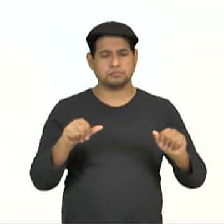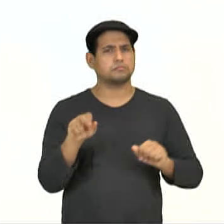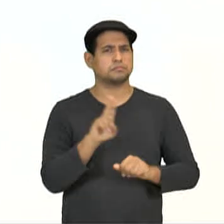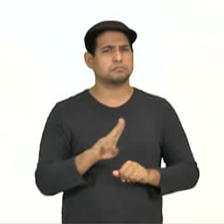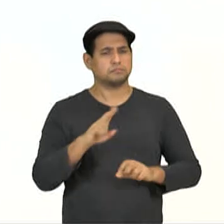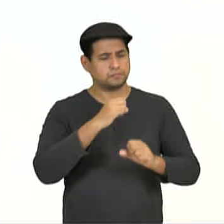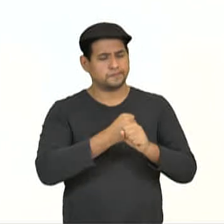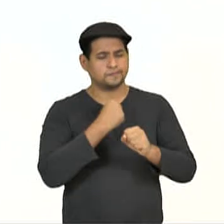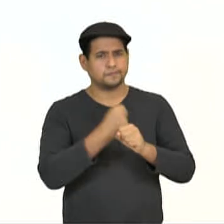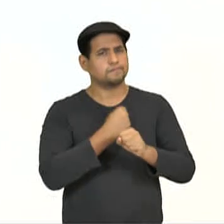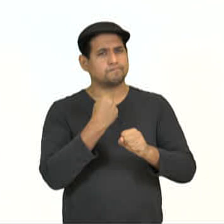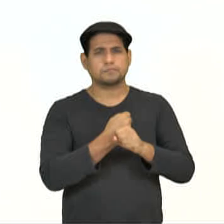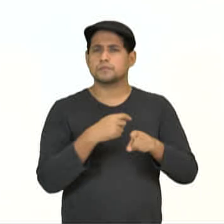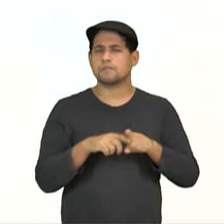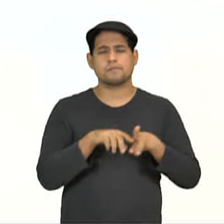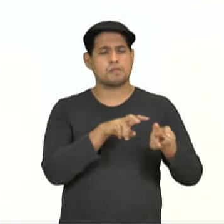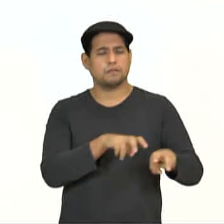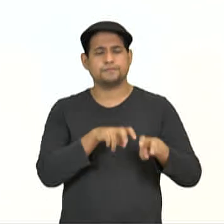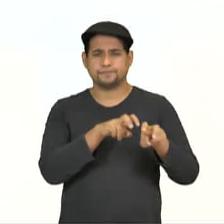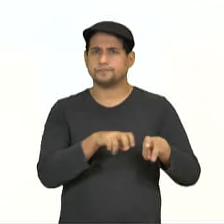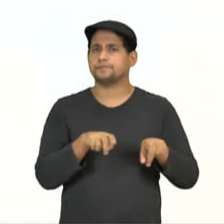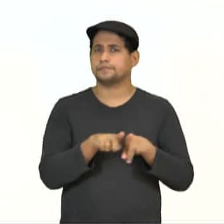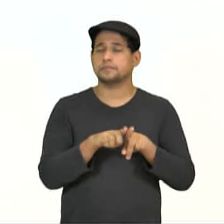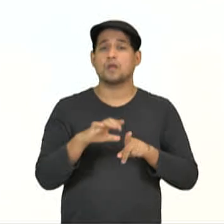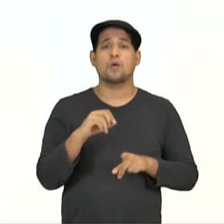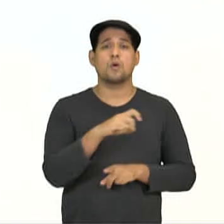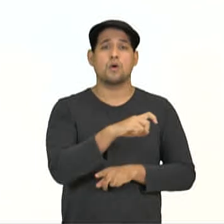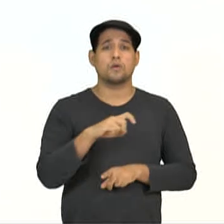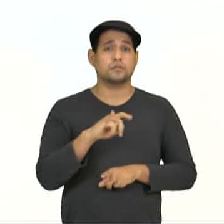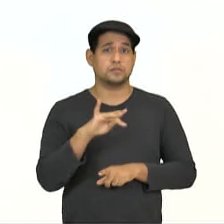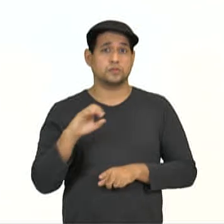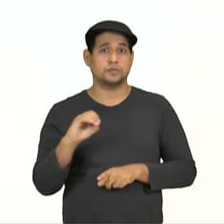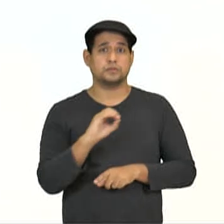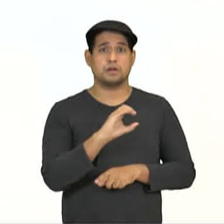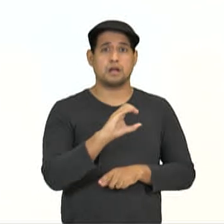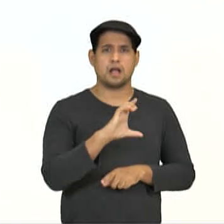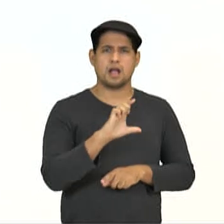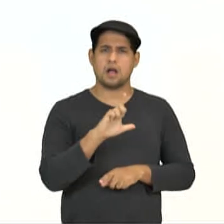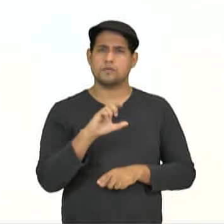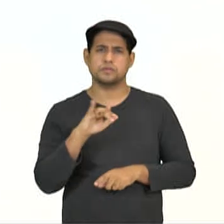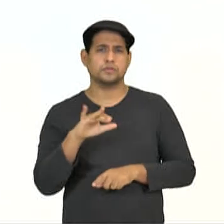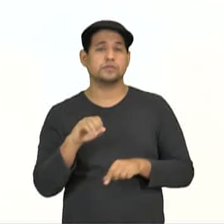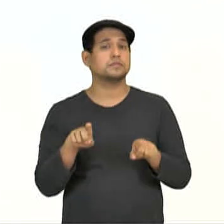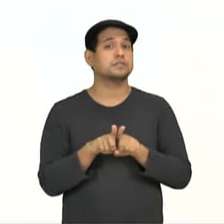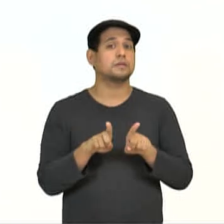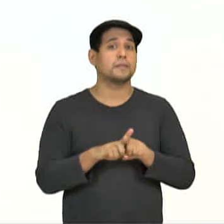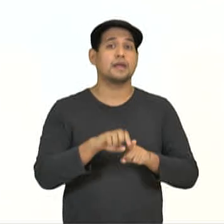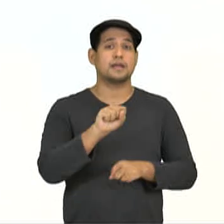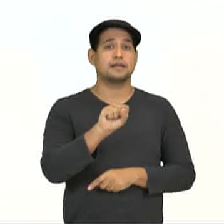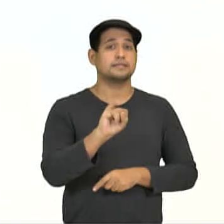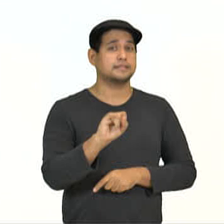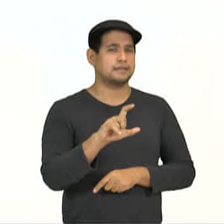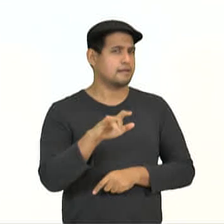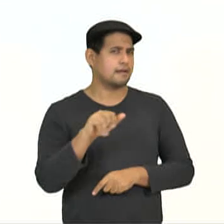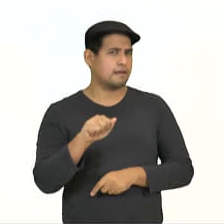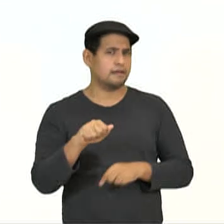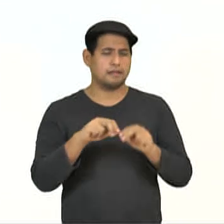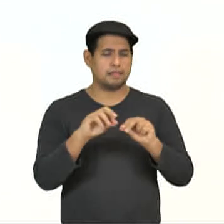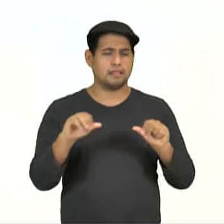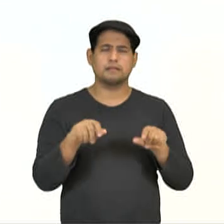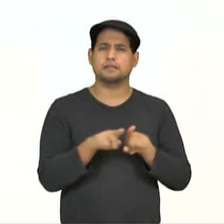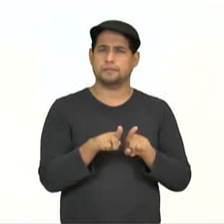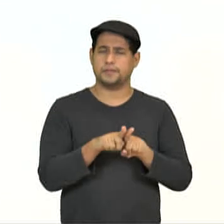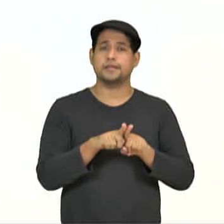na construção, na agricultura, é o óxido de cálcio. A sílica é o óxido de silício,